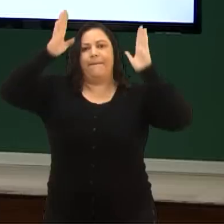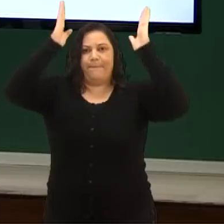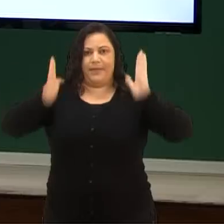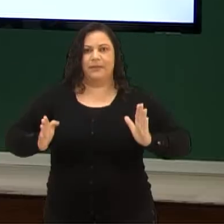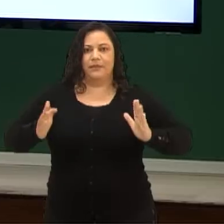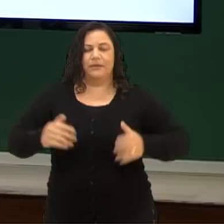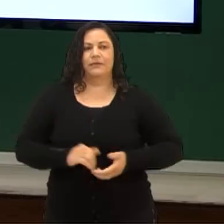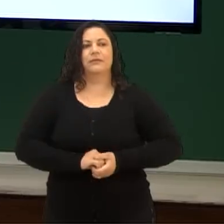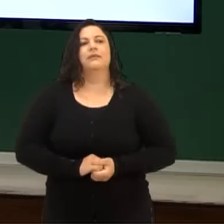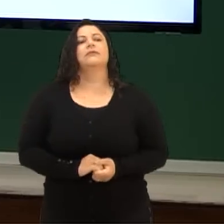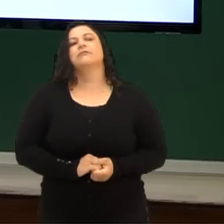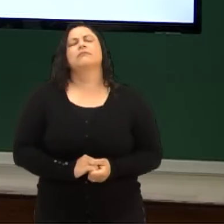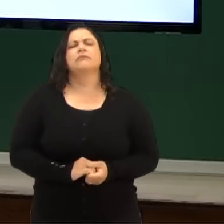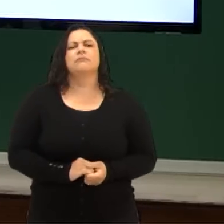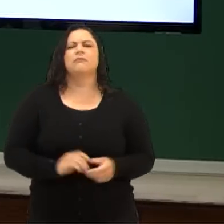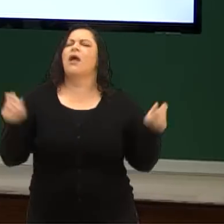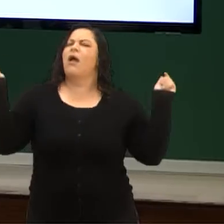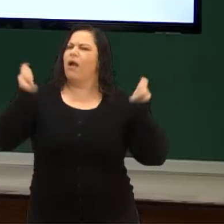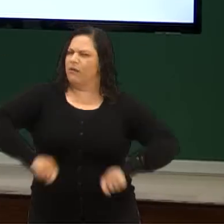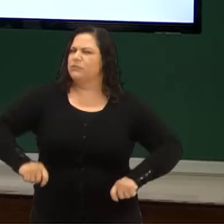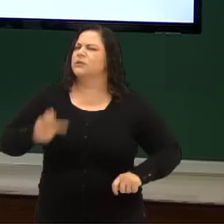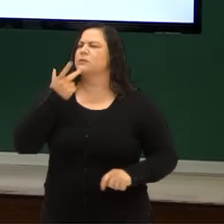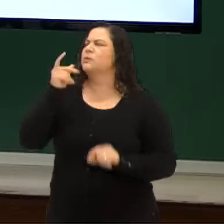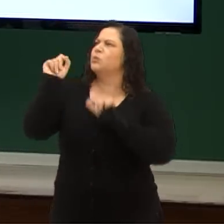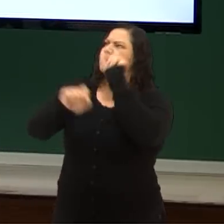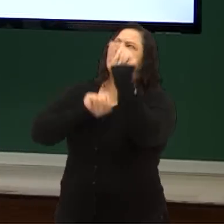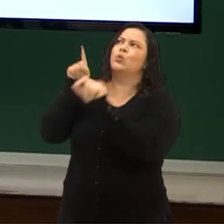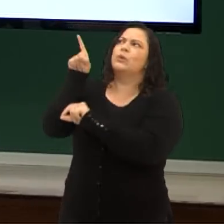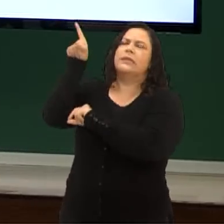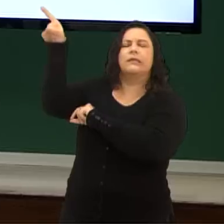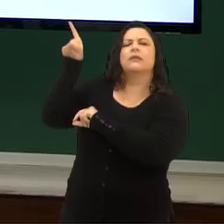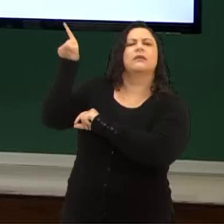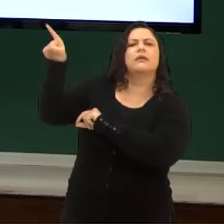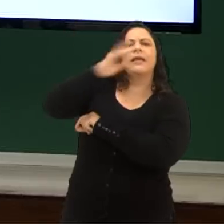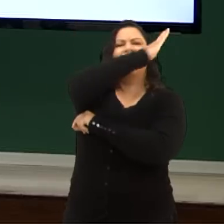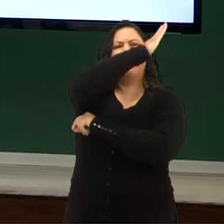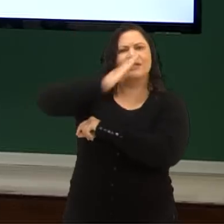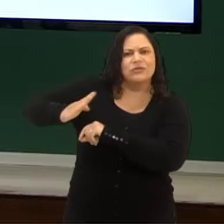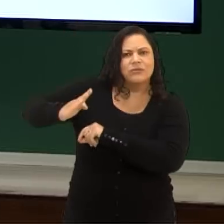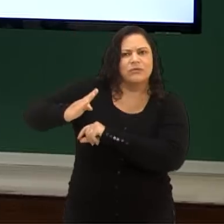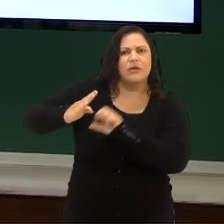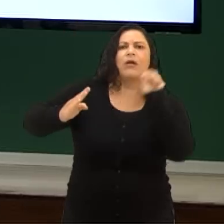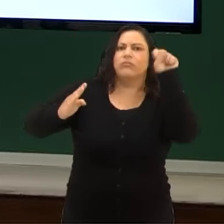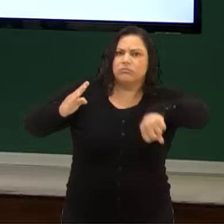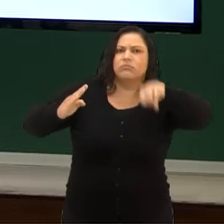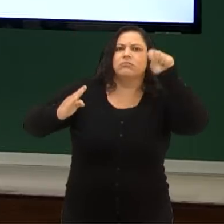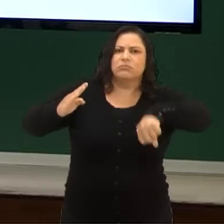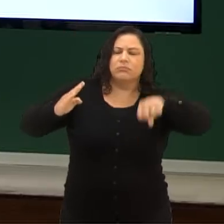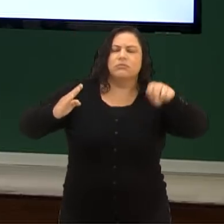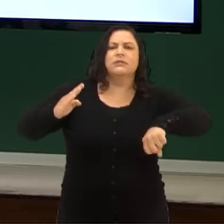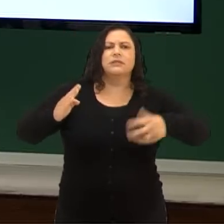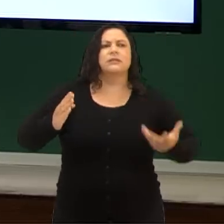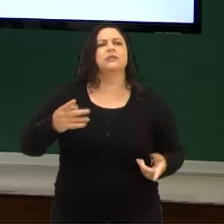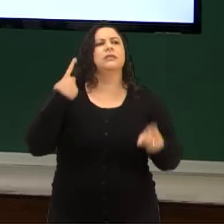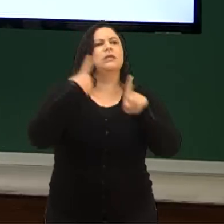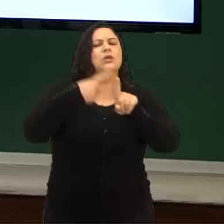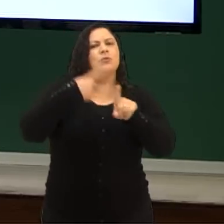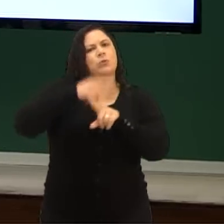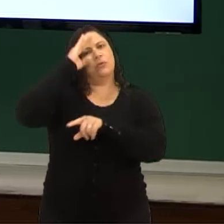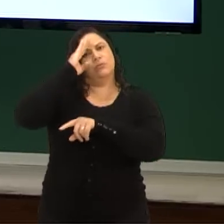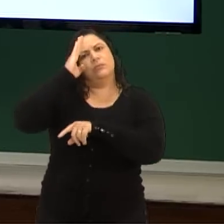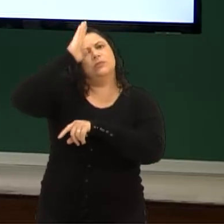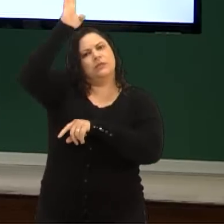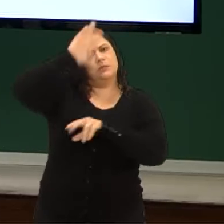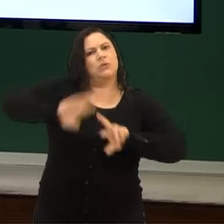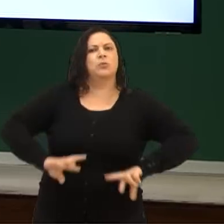Pessoal, essa matriz aqui, eu posso dizer que ela é uma matriz de diagonal? Sim. Por quê? Porque os elementos da diagonal principal são